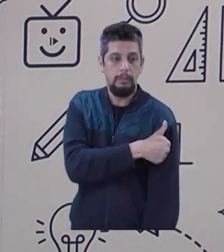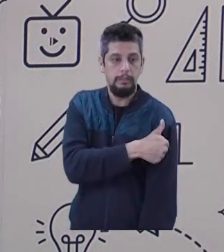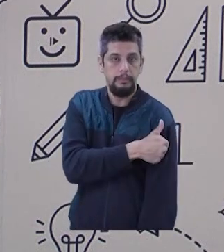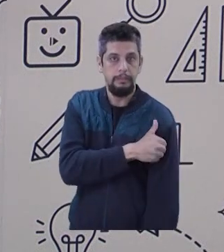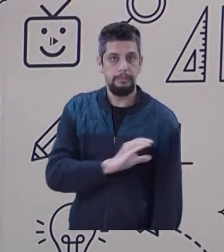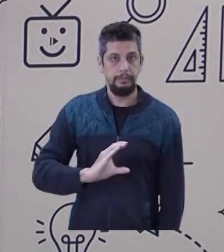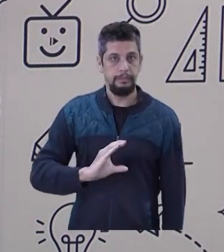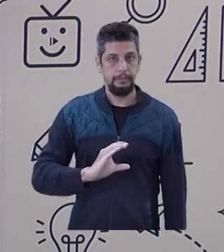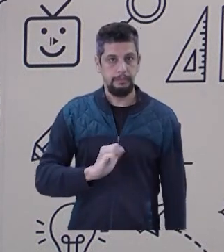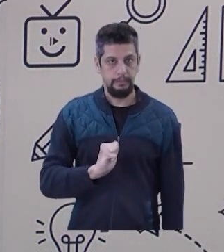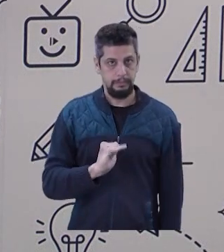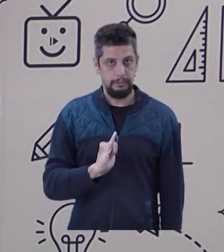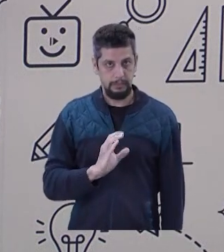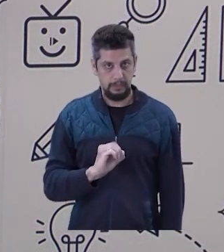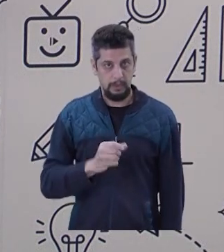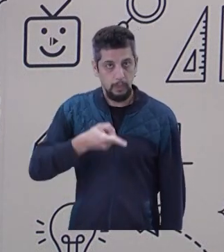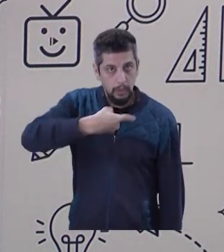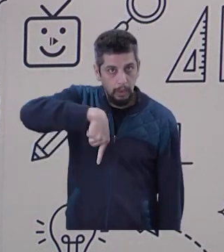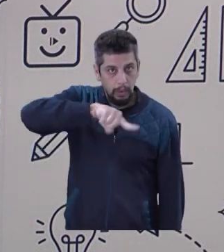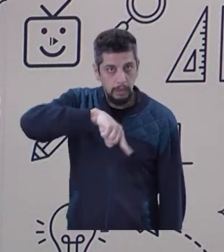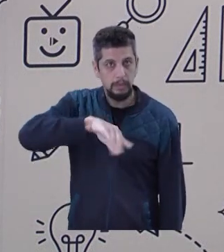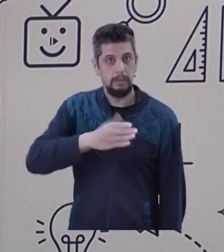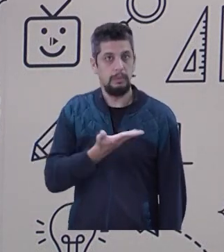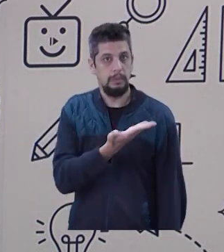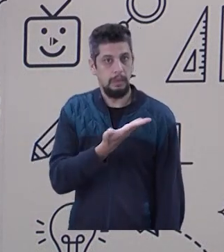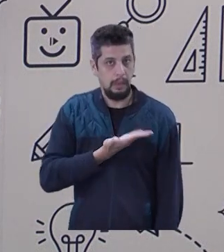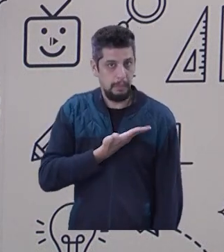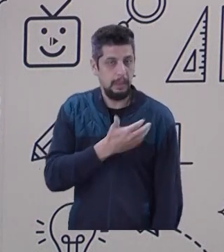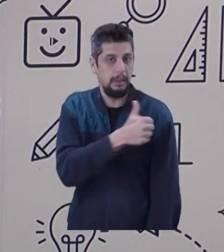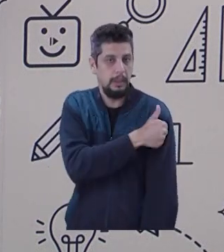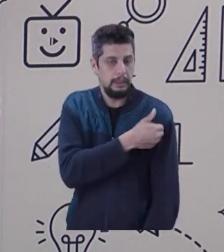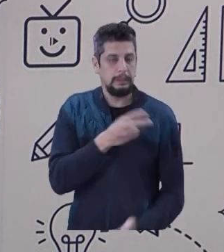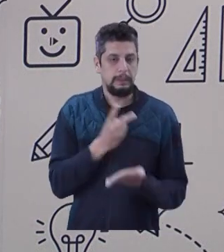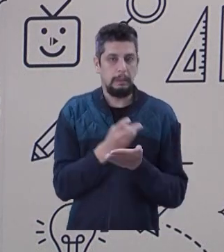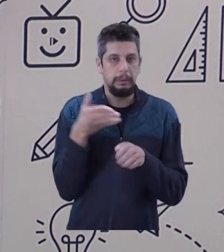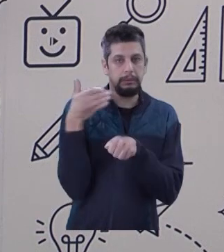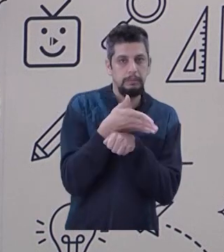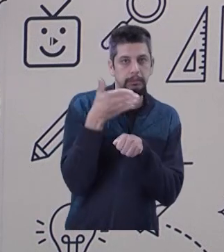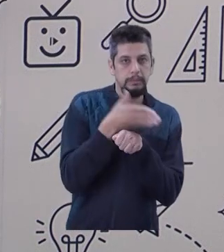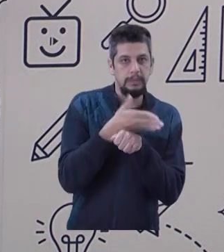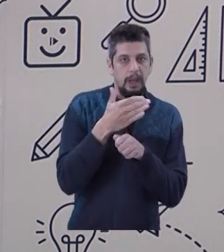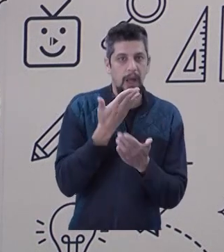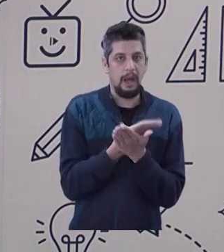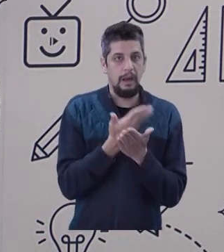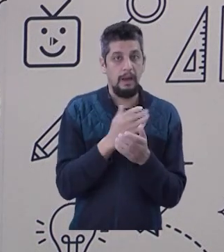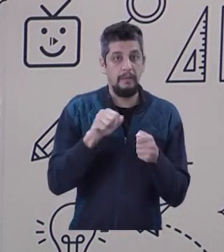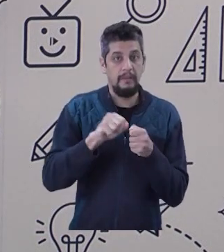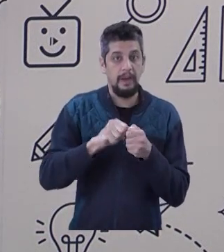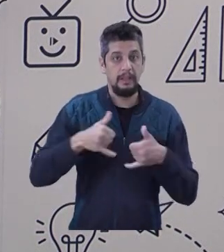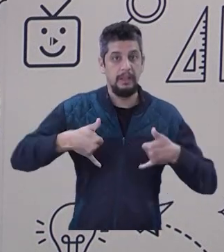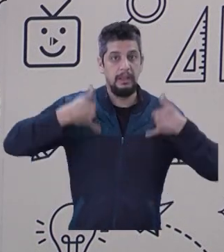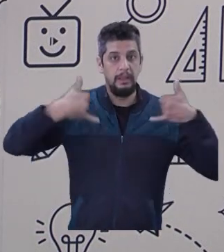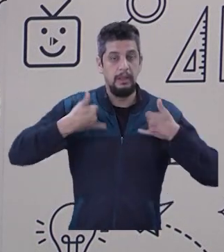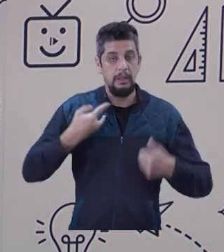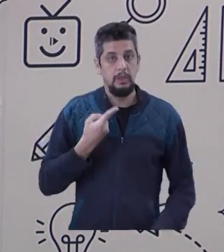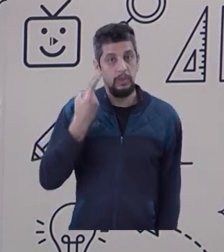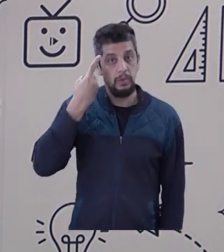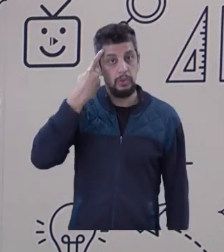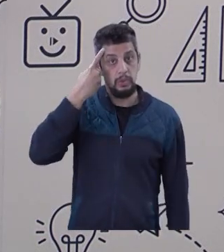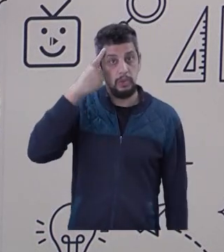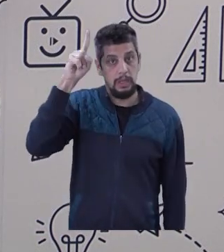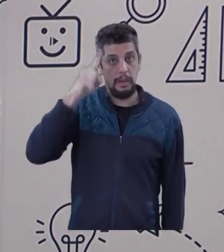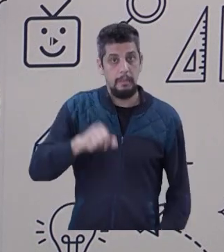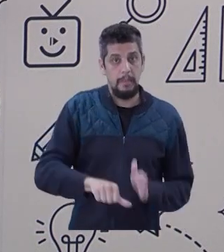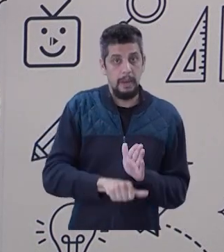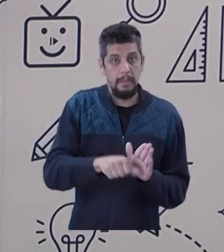Caio. Ah, aquele nosso colega que passa nas aulas, né? Nosso colega, né, que tem acompanhado as aulas, faz aniversário no dia 1º